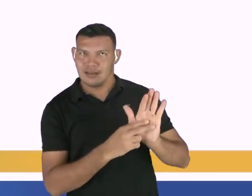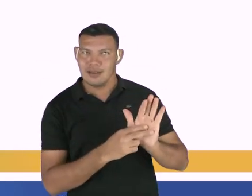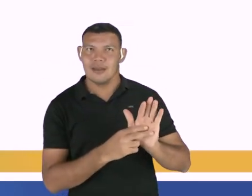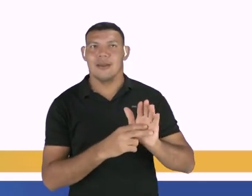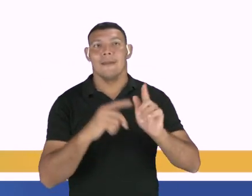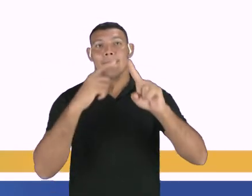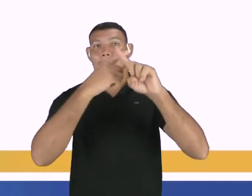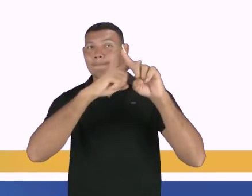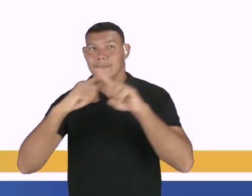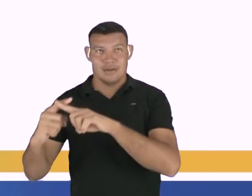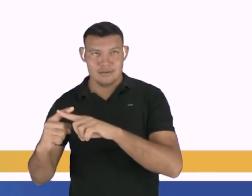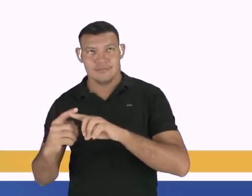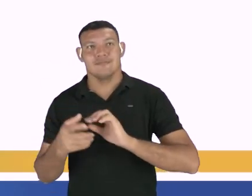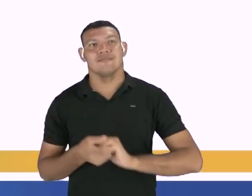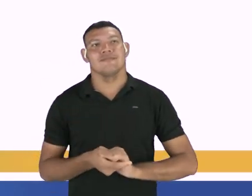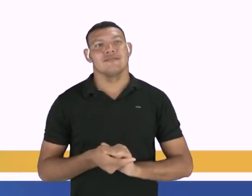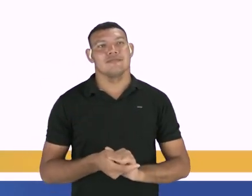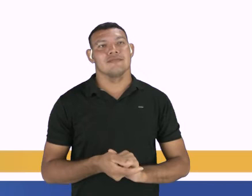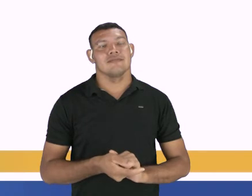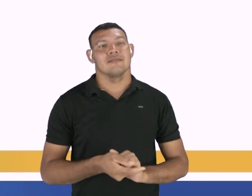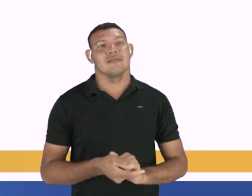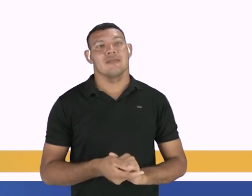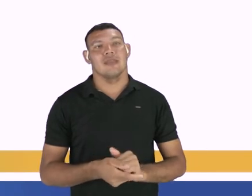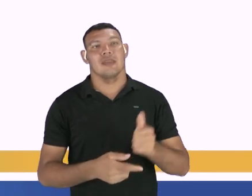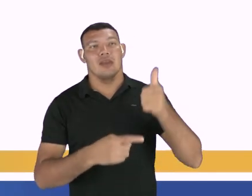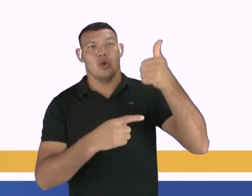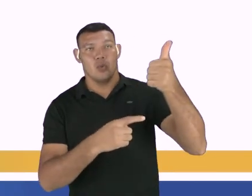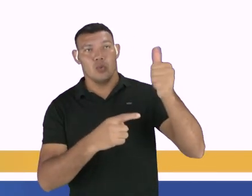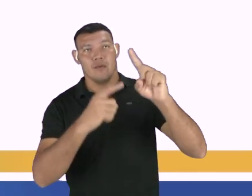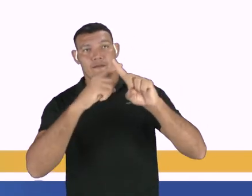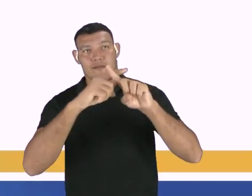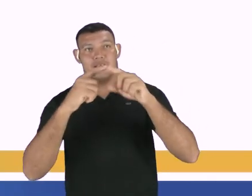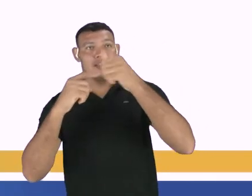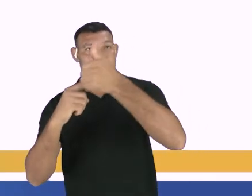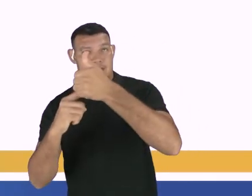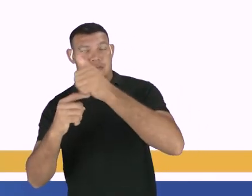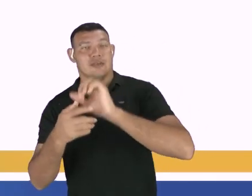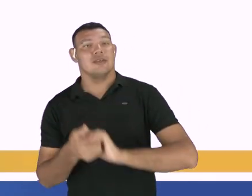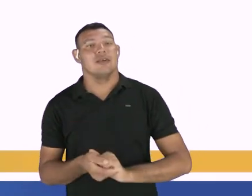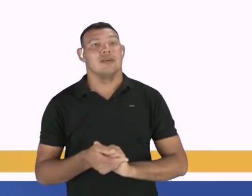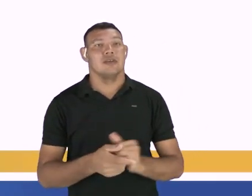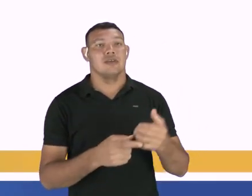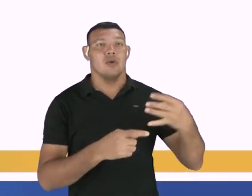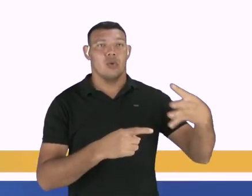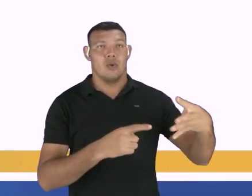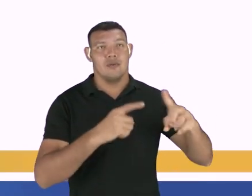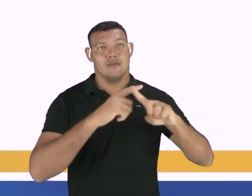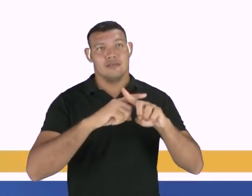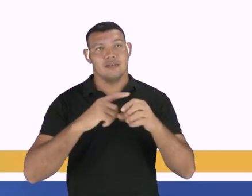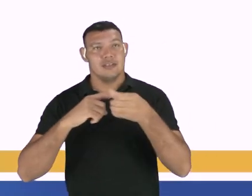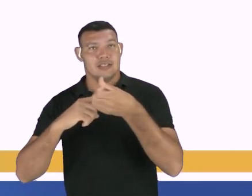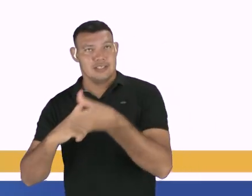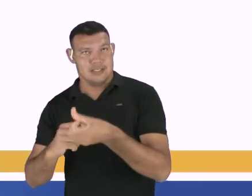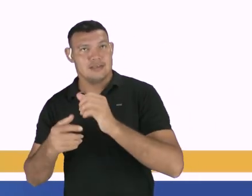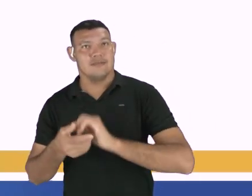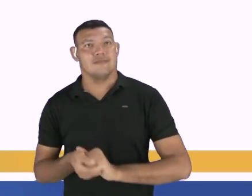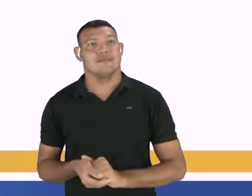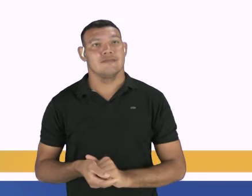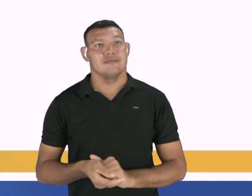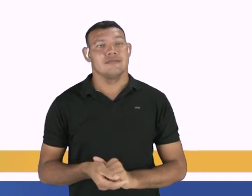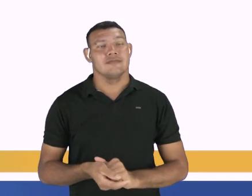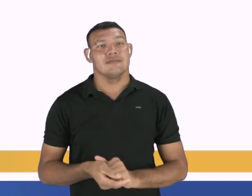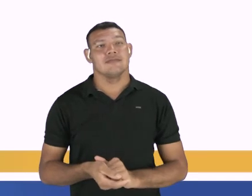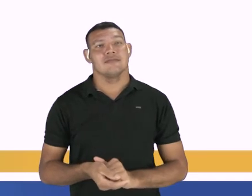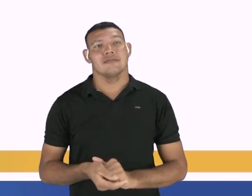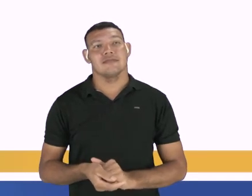multiplicação. Eu vou multiplicar os numeradores, 1 vezes 1, e multiplicar os denominadores, 4 vezes 6. Então, 1